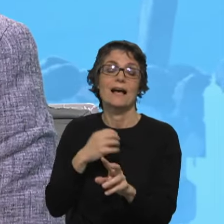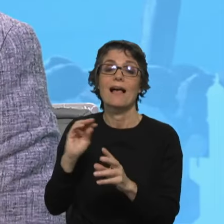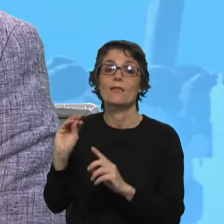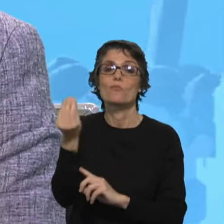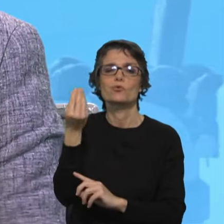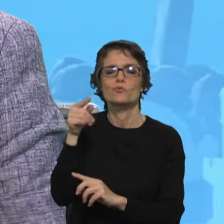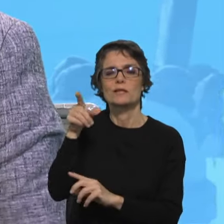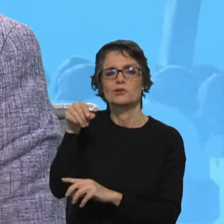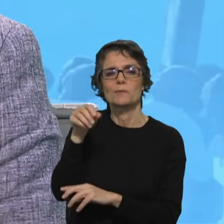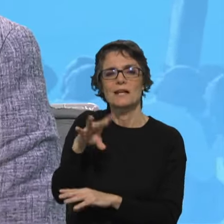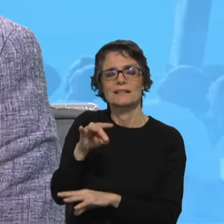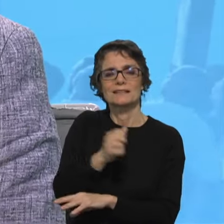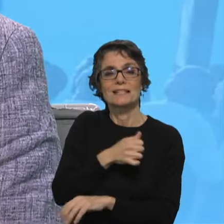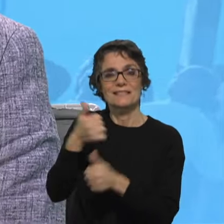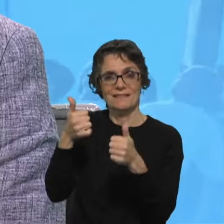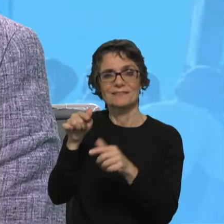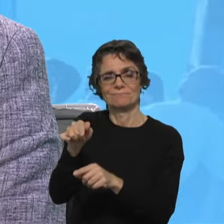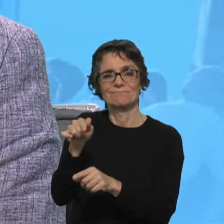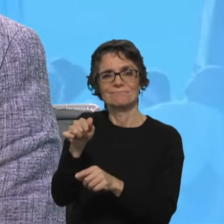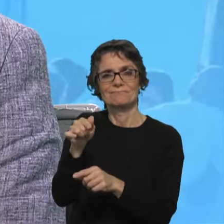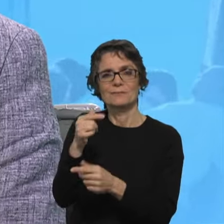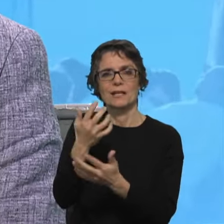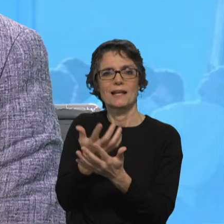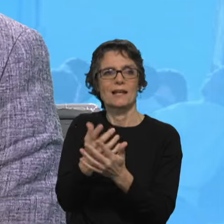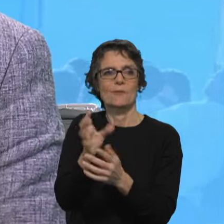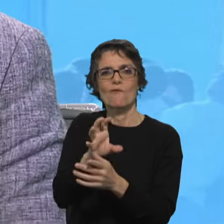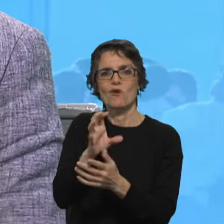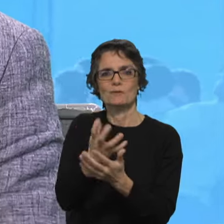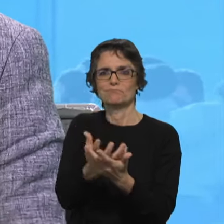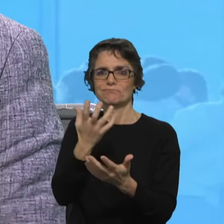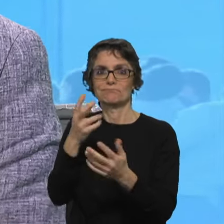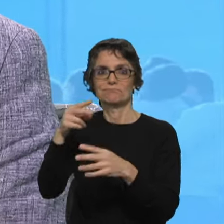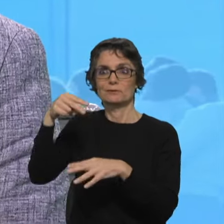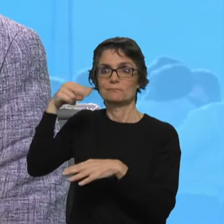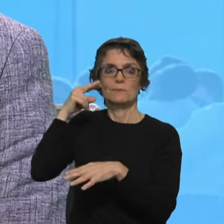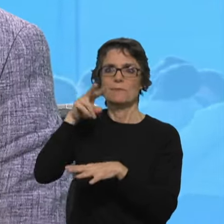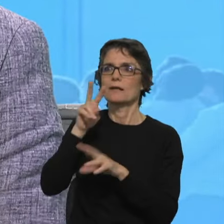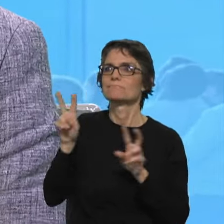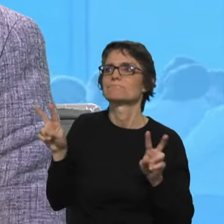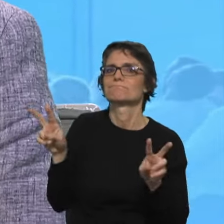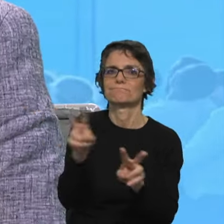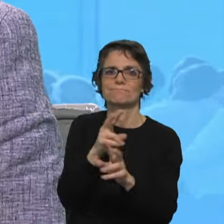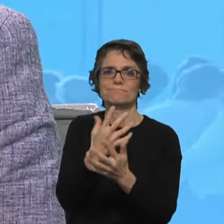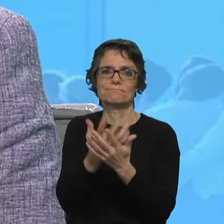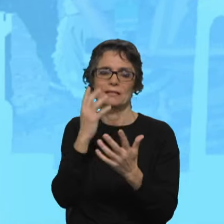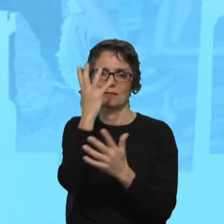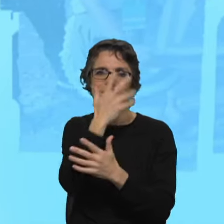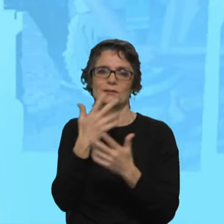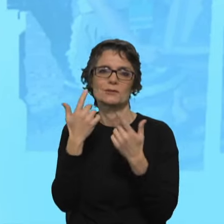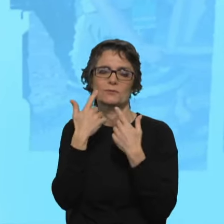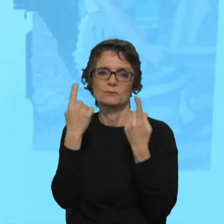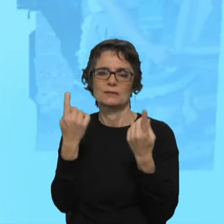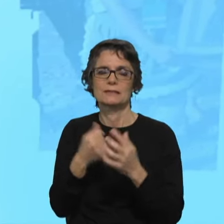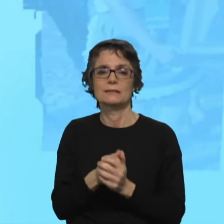se tornam um palco privilegiado para ver estes quadros da Via Sacra. Nomeadamente o